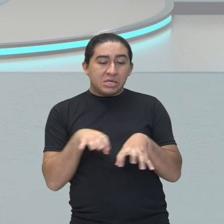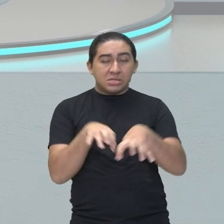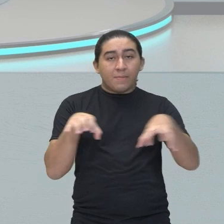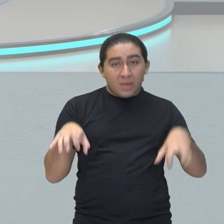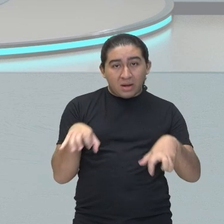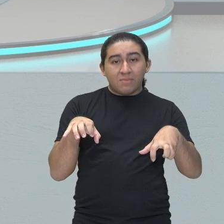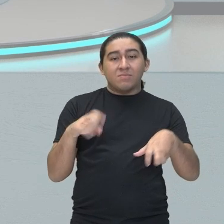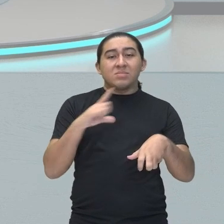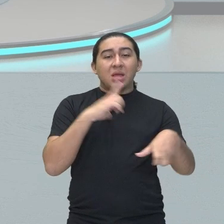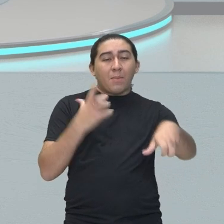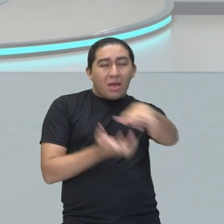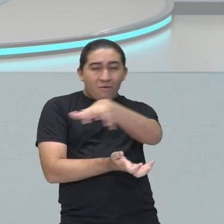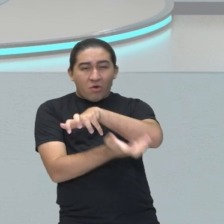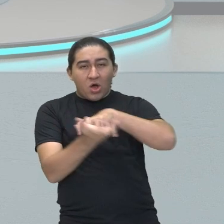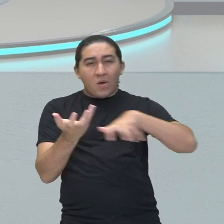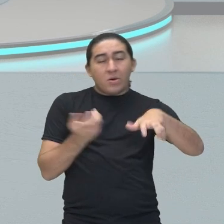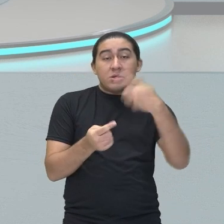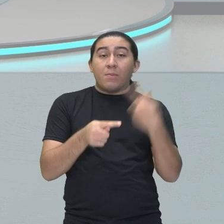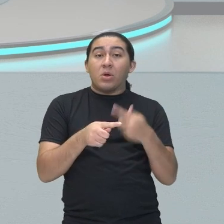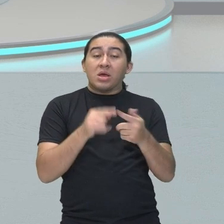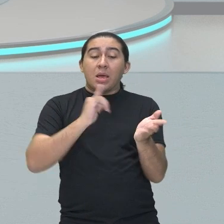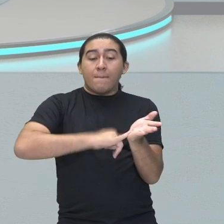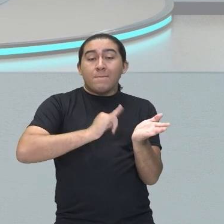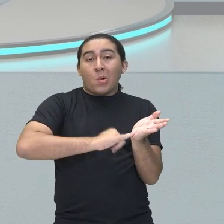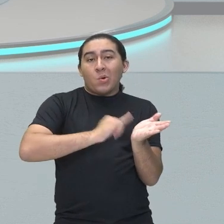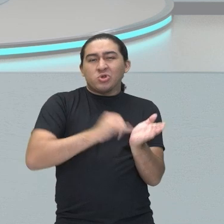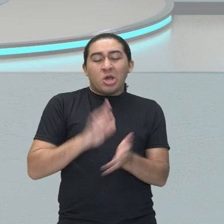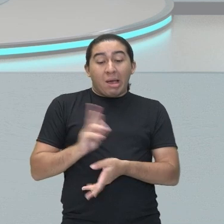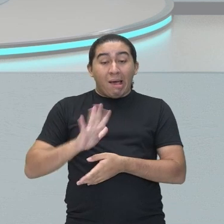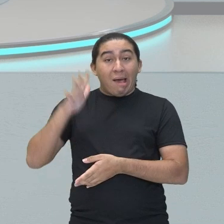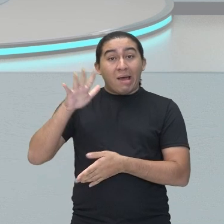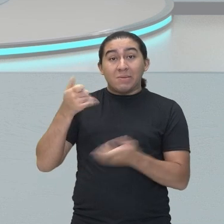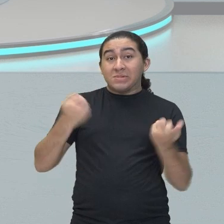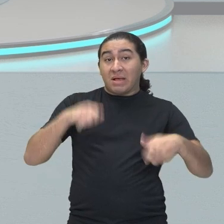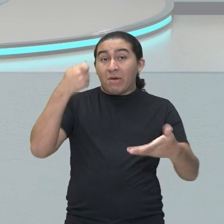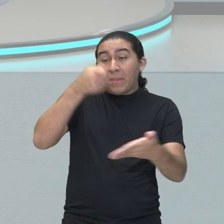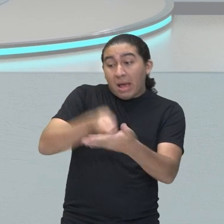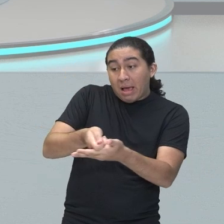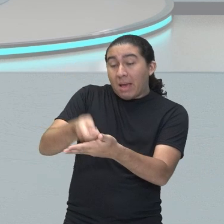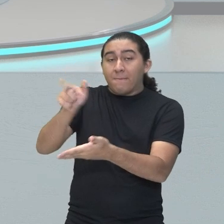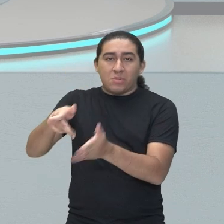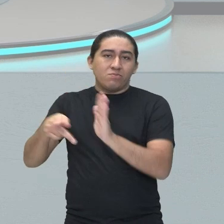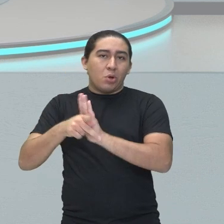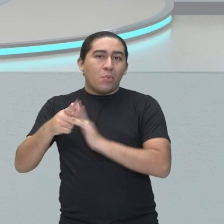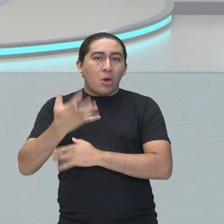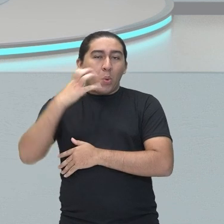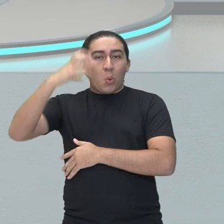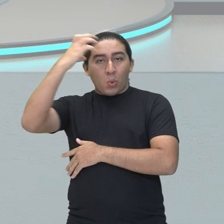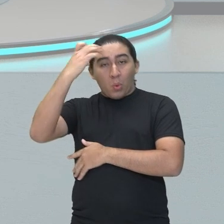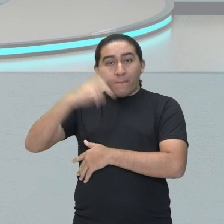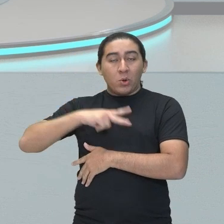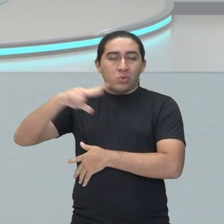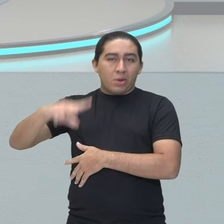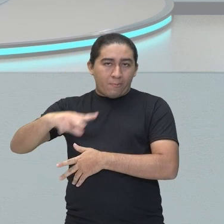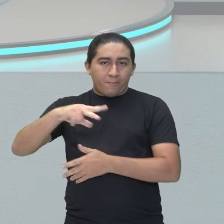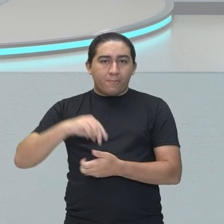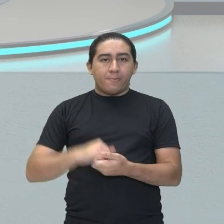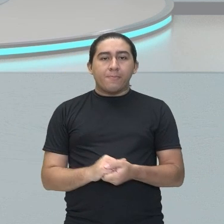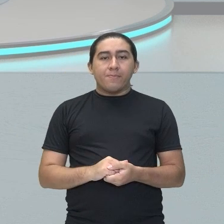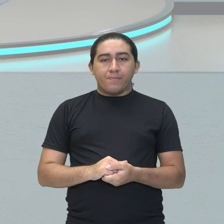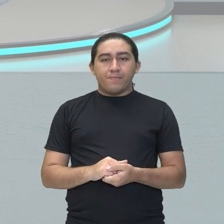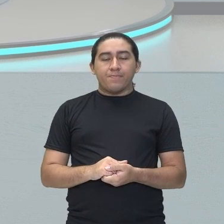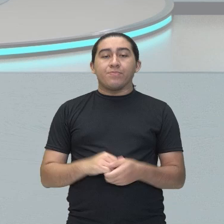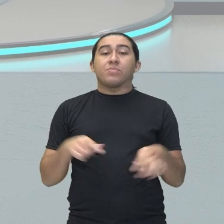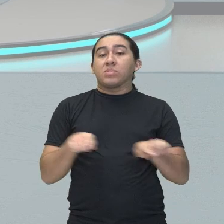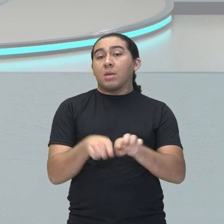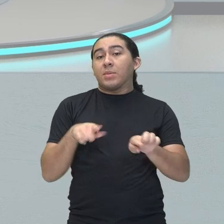revolta diante da cobrança abusiva de impostos pela coroa portuguesa, né? E continuando, tem